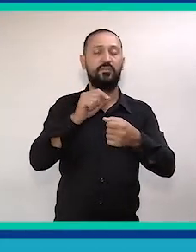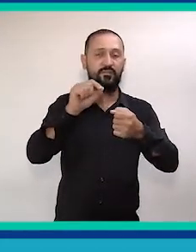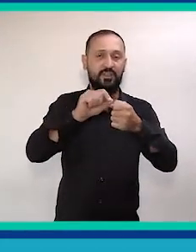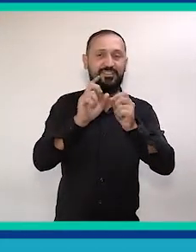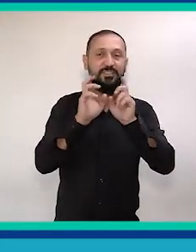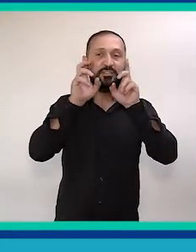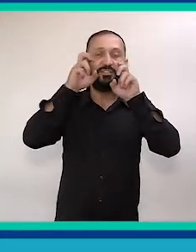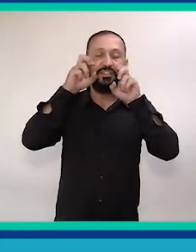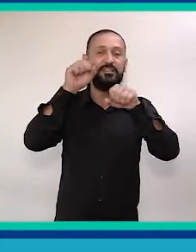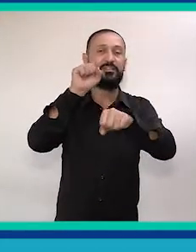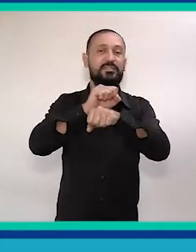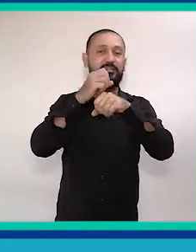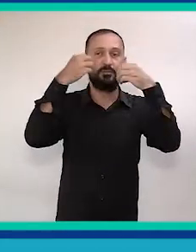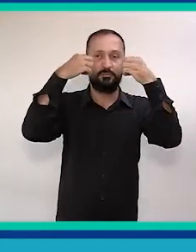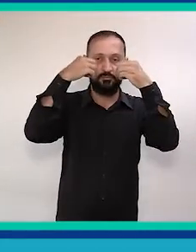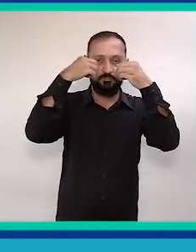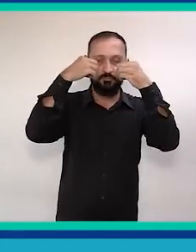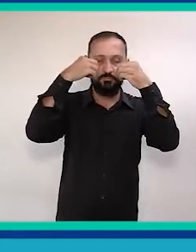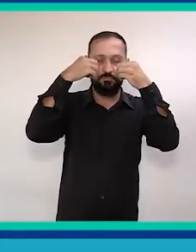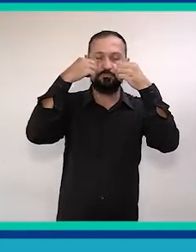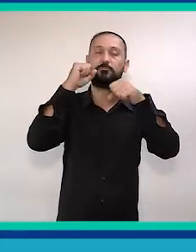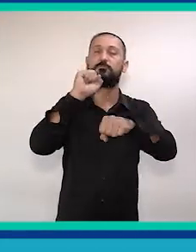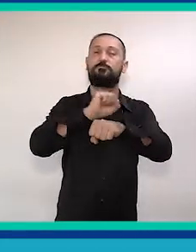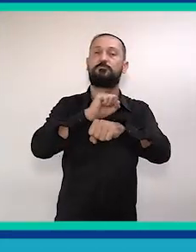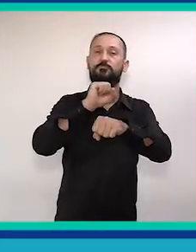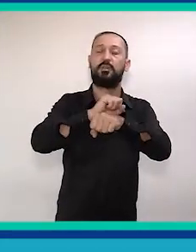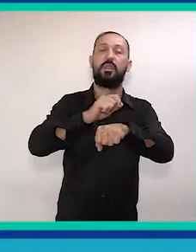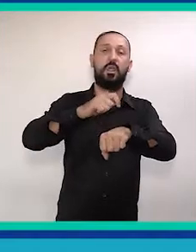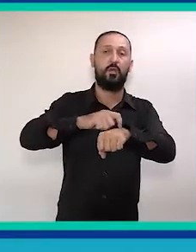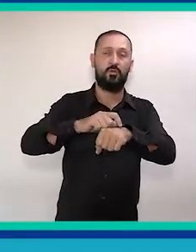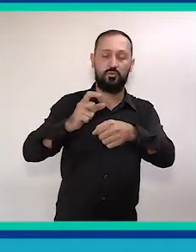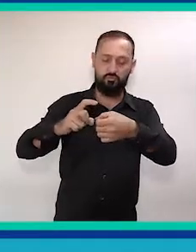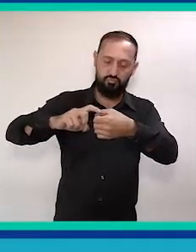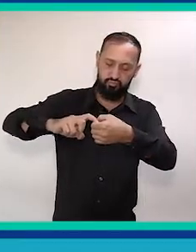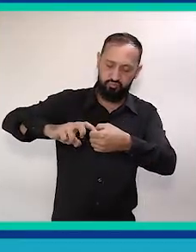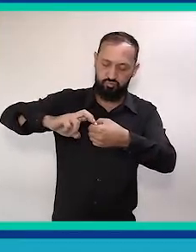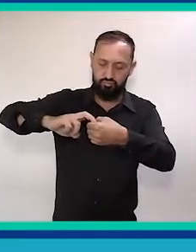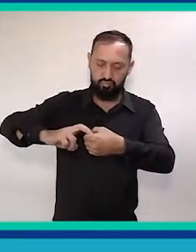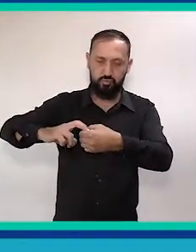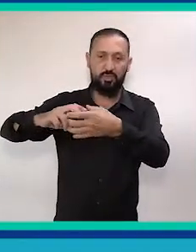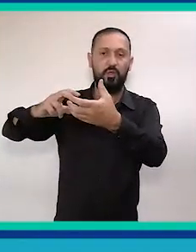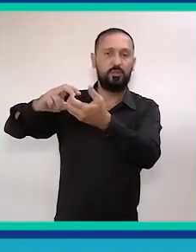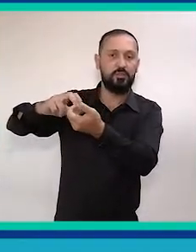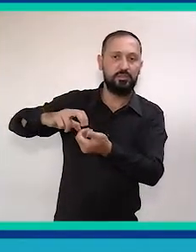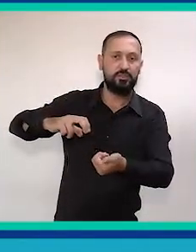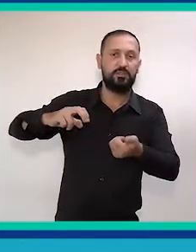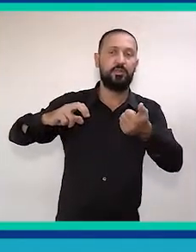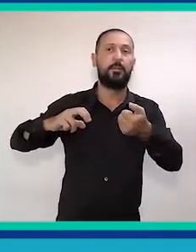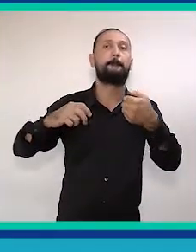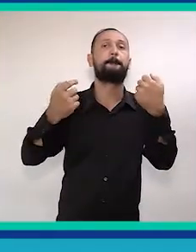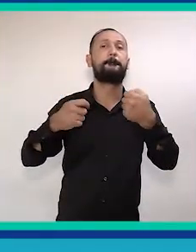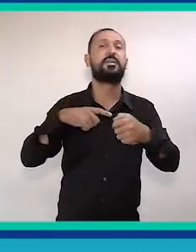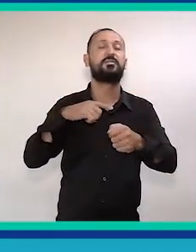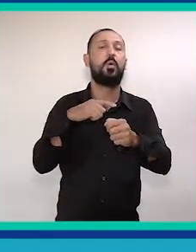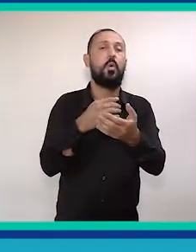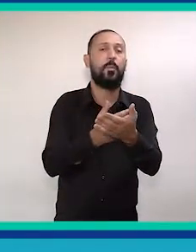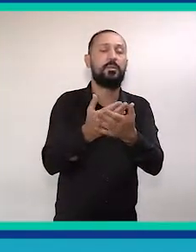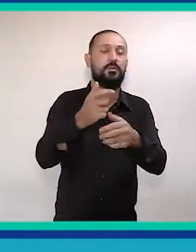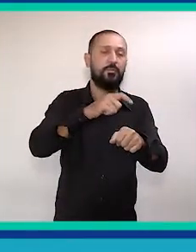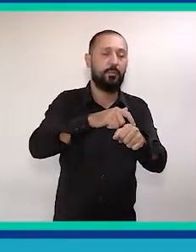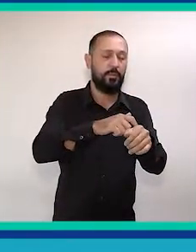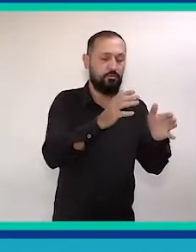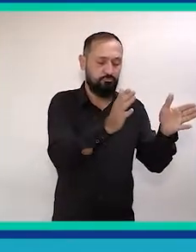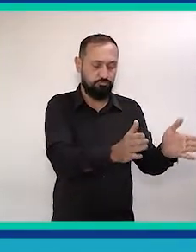como animais peçonhentos. E, a partir do momento que a gente obtém o nosso veneno extraído, a gente